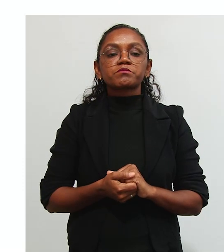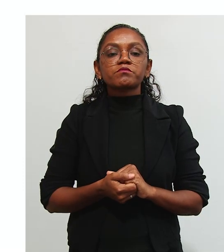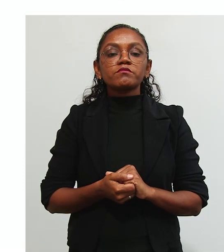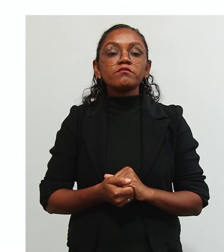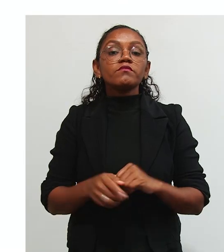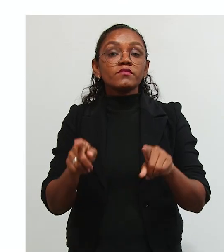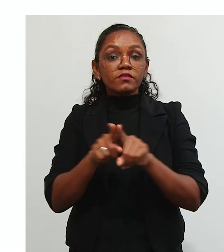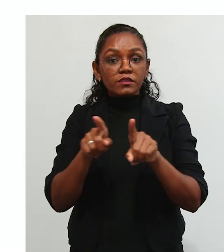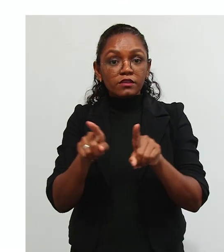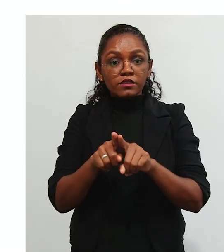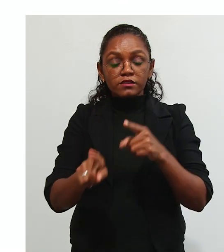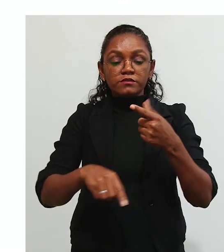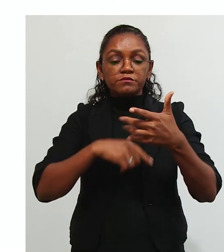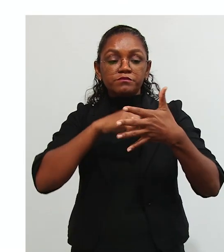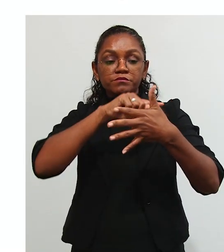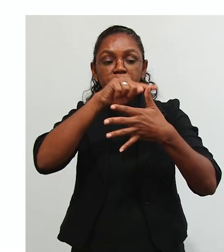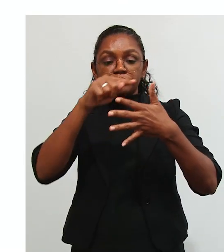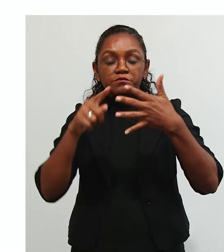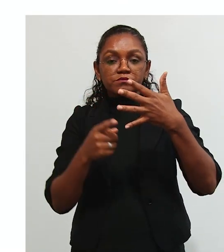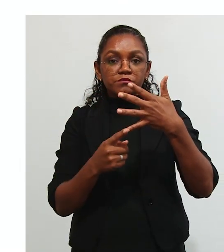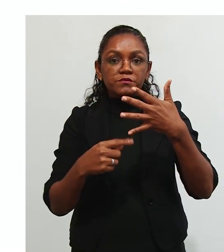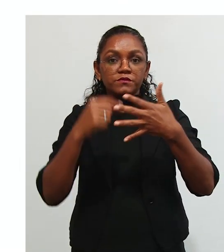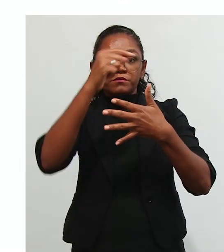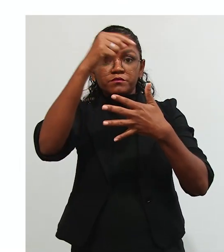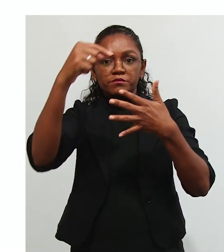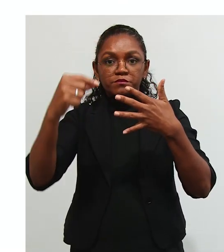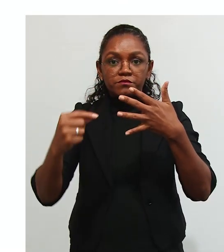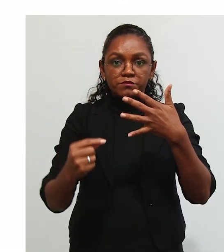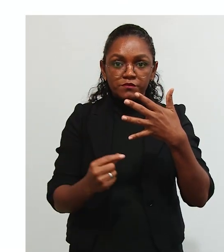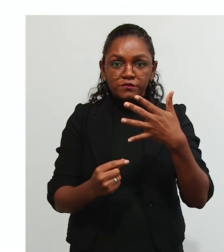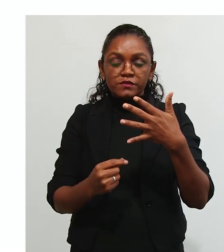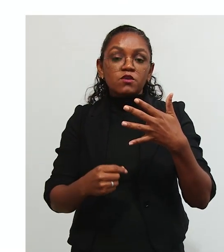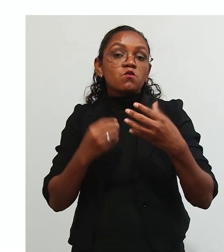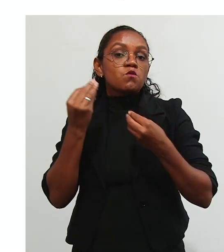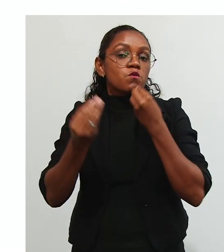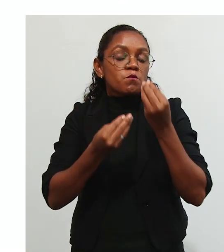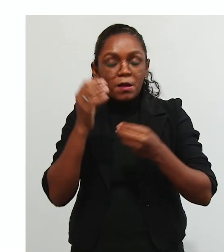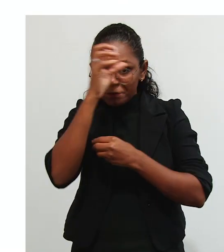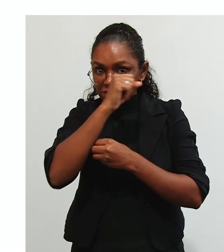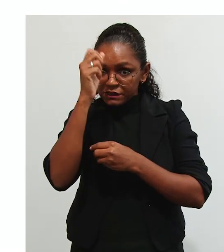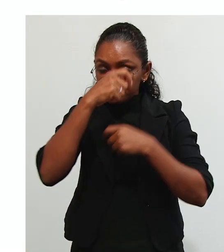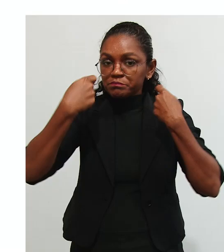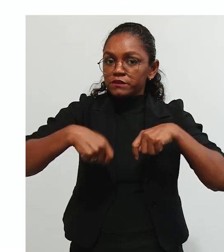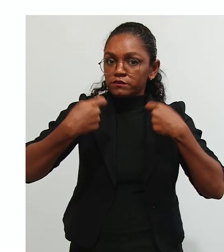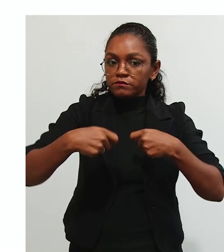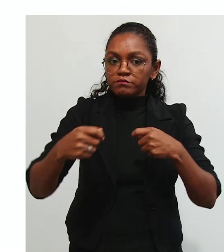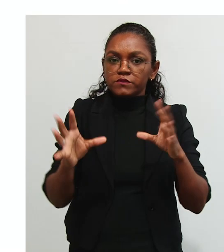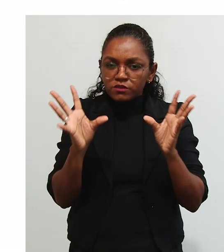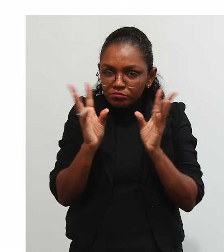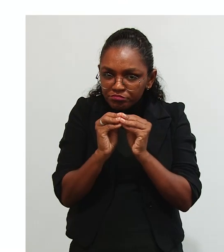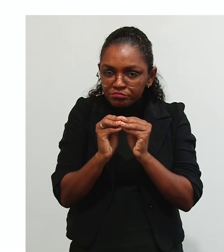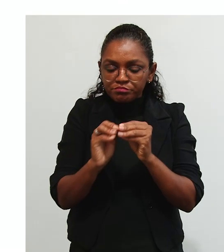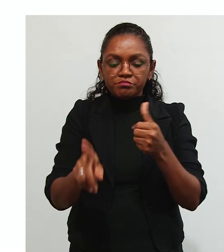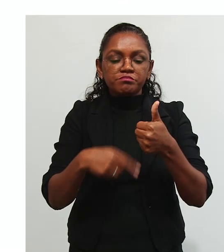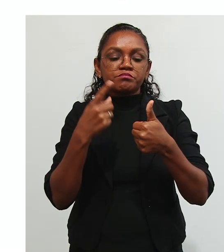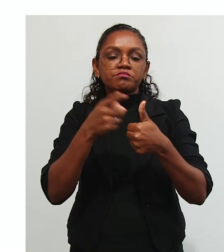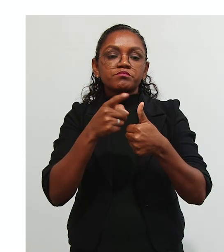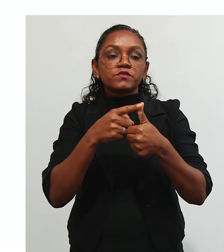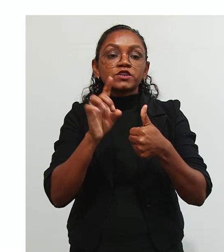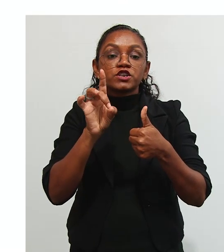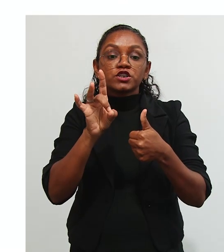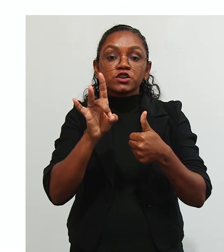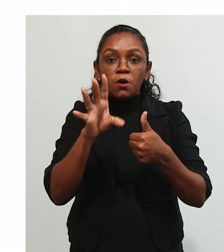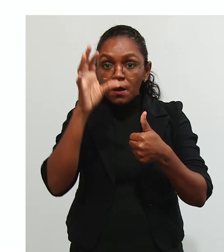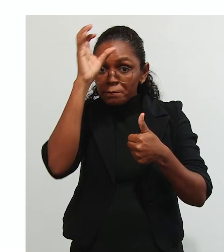Então, Dewey pensa em 5 condições que são necessárias para a aprendizagem. Vou resumi-las aqui. Primeiro, que